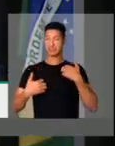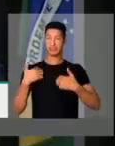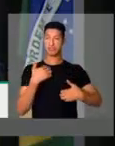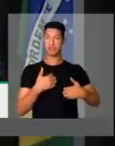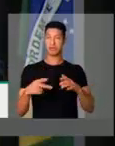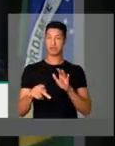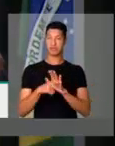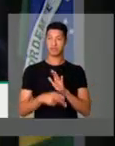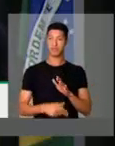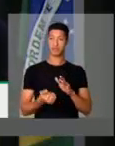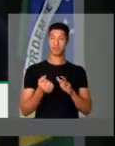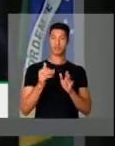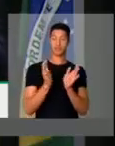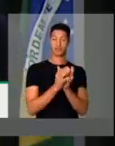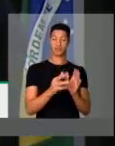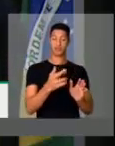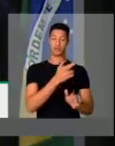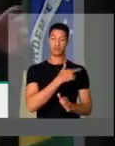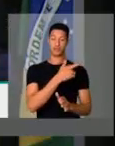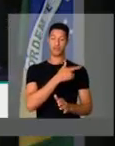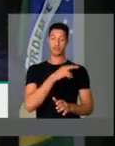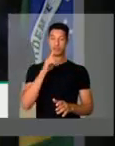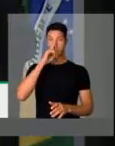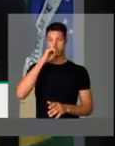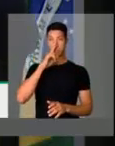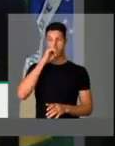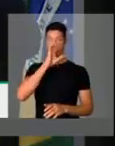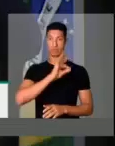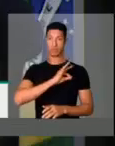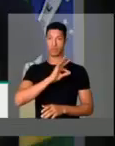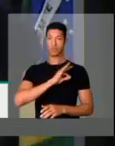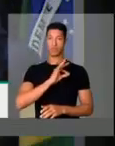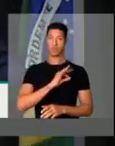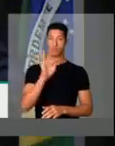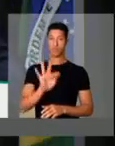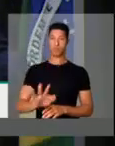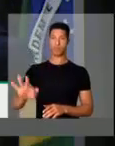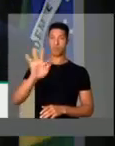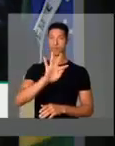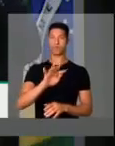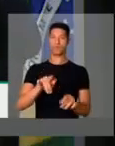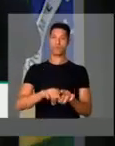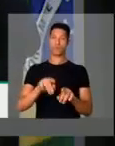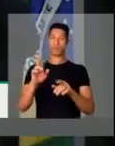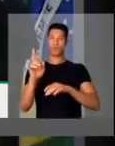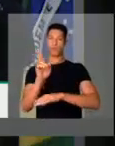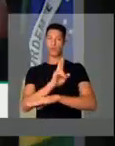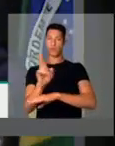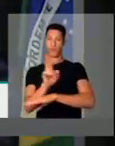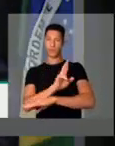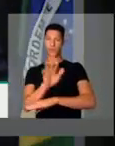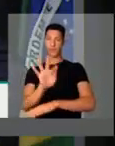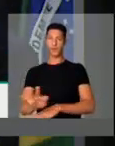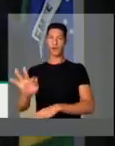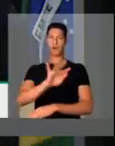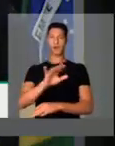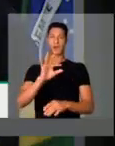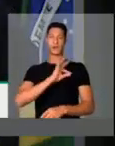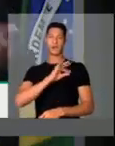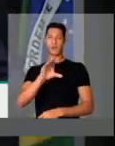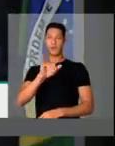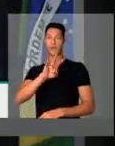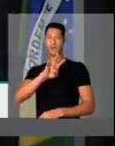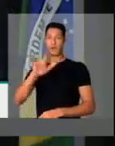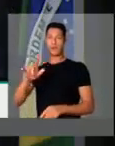desespero das atividades de risco dos policiais federais, rodoviários federais, dos